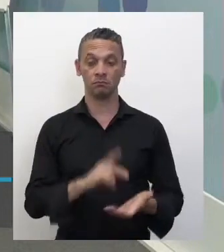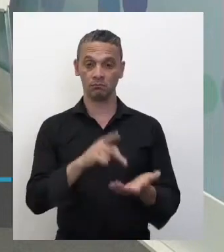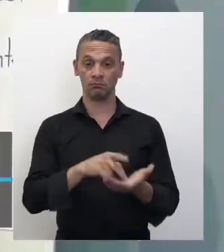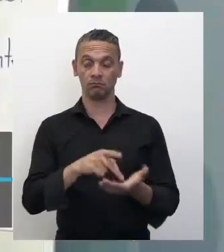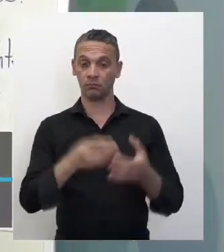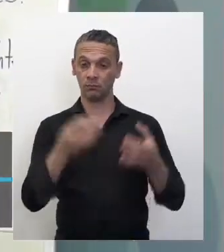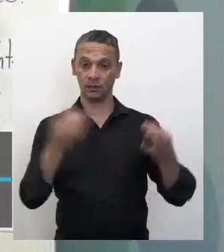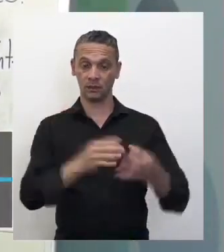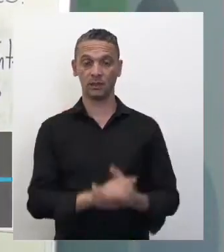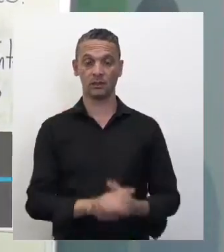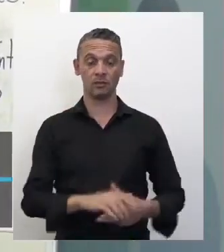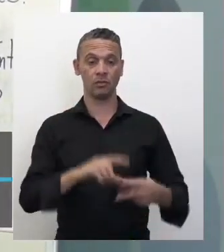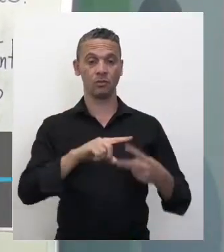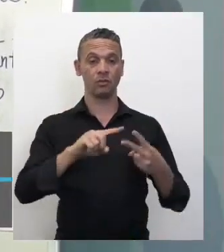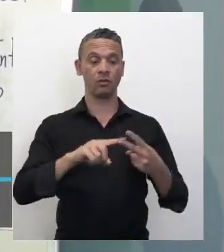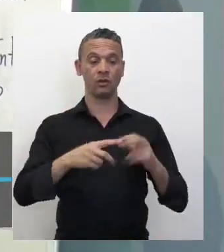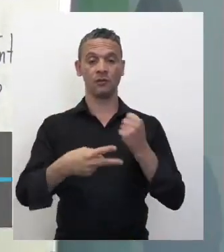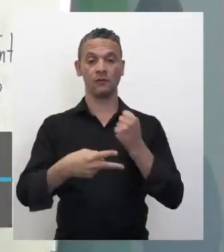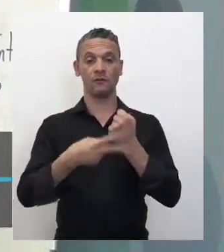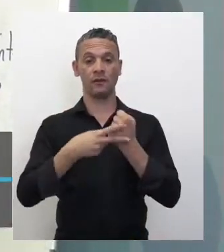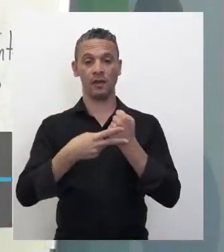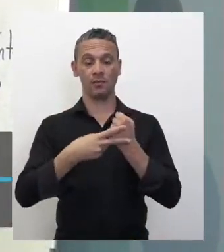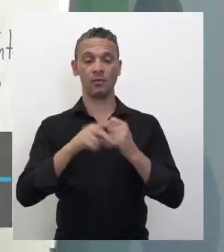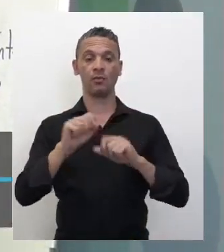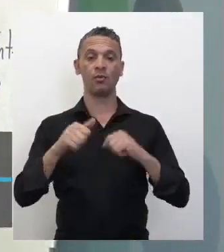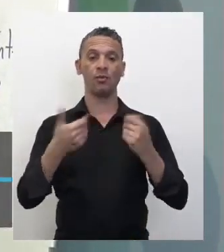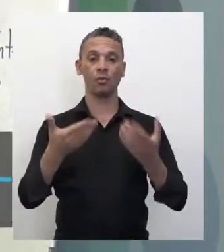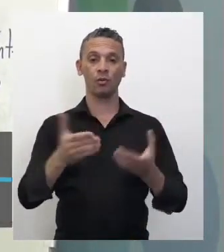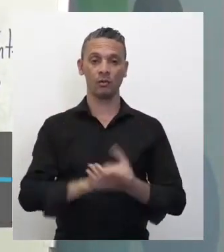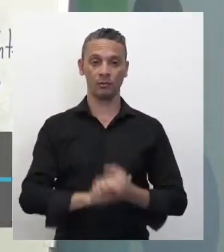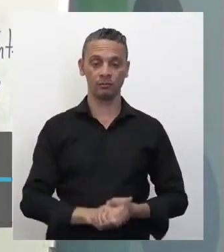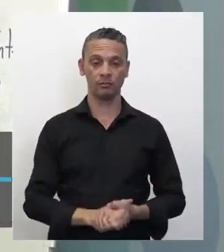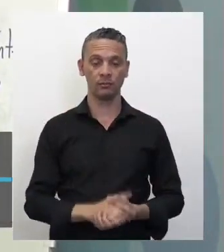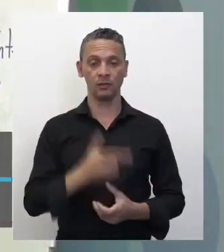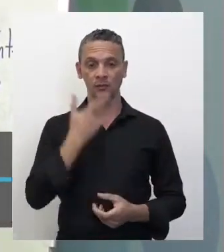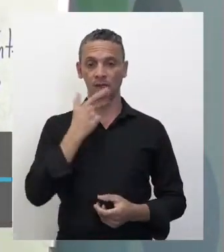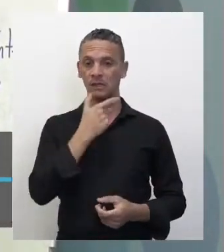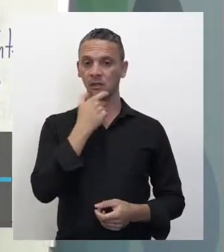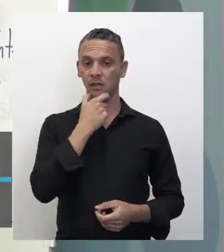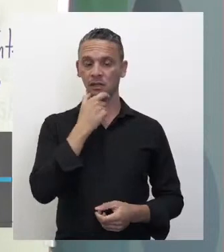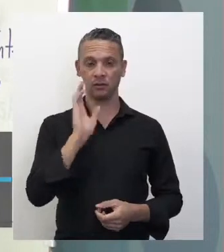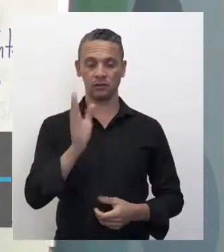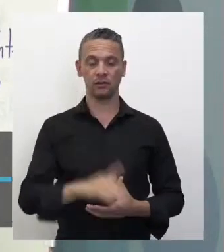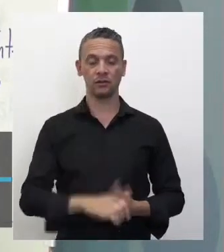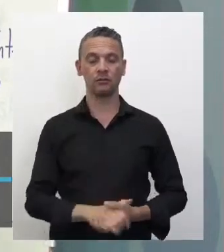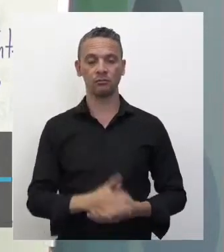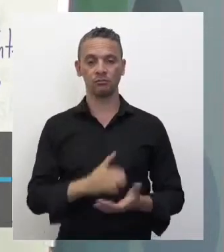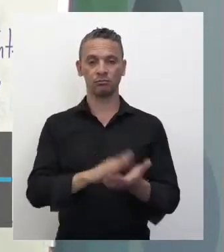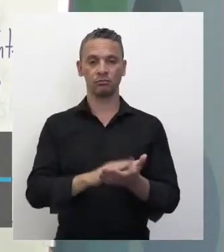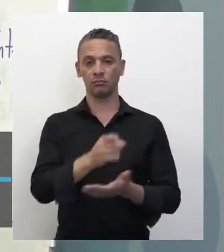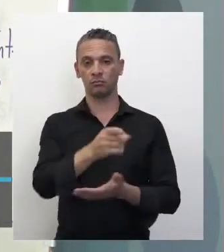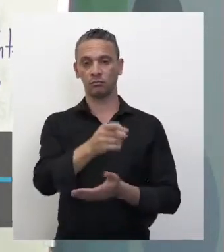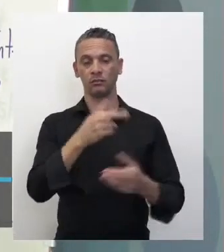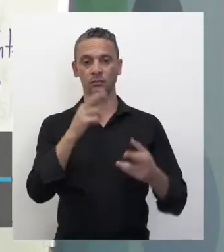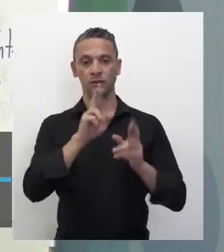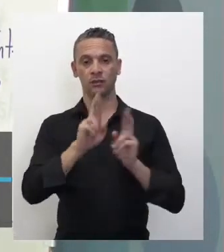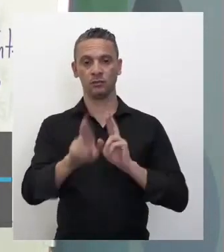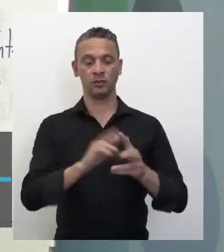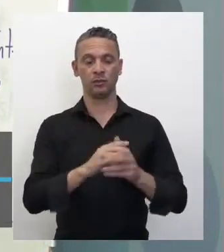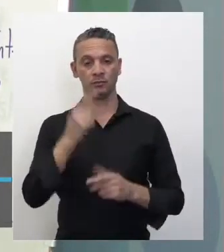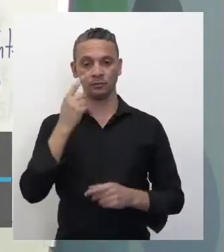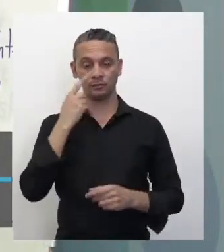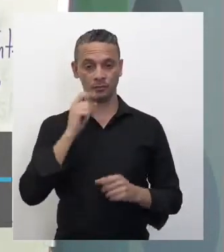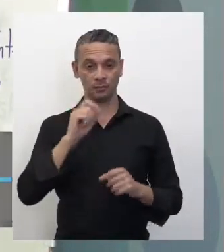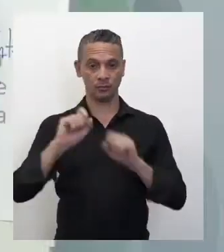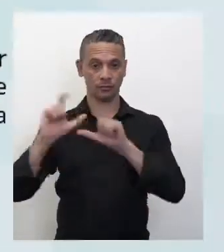Então, os dois verbos que apareciam lá, que estavam no presente, são esses que foram falados no chat. Parabéns para quem respondeu. E agora vamos voltar para o texto.